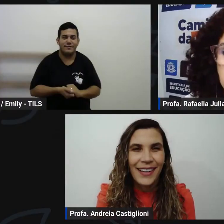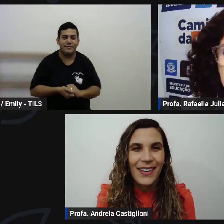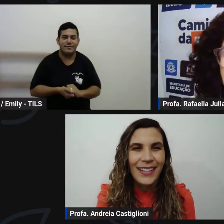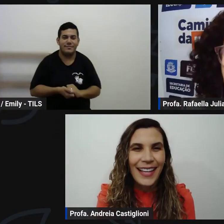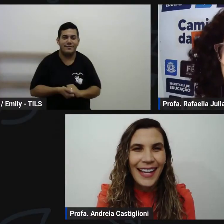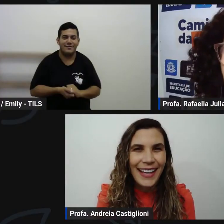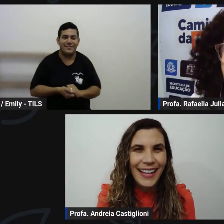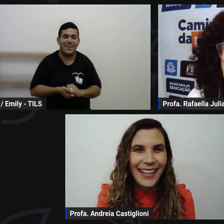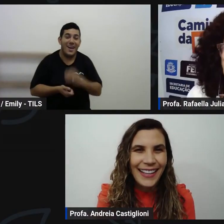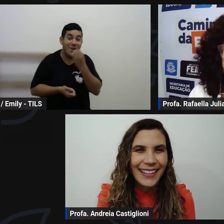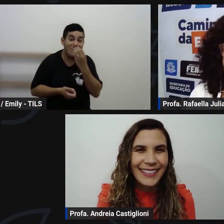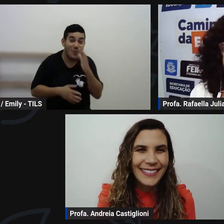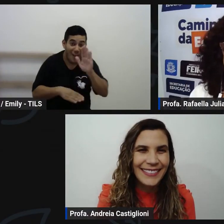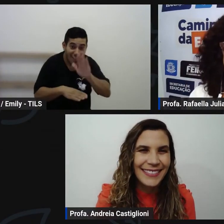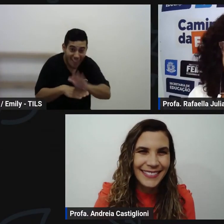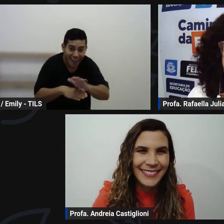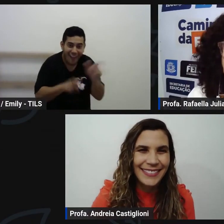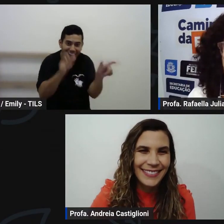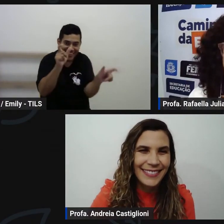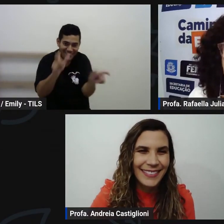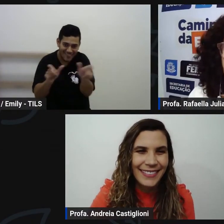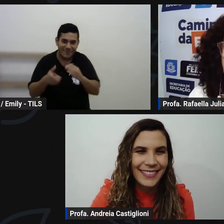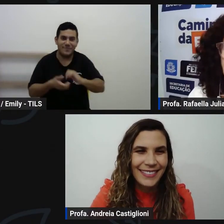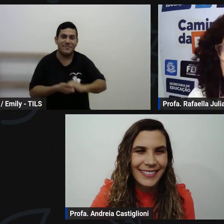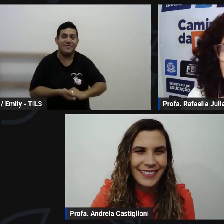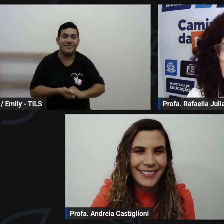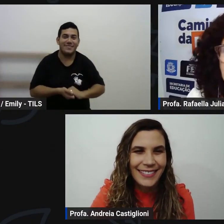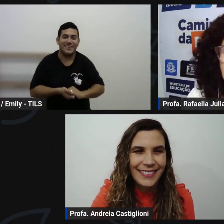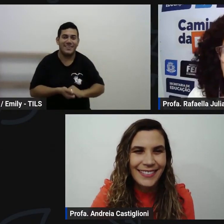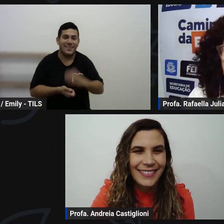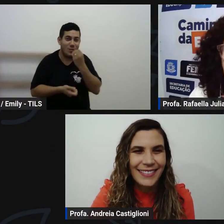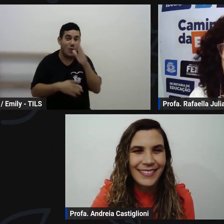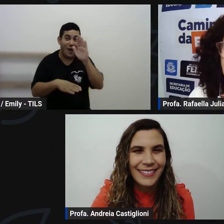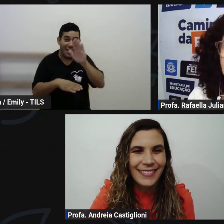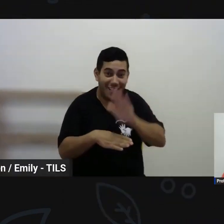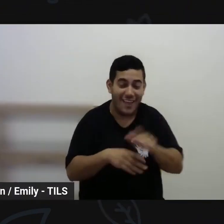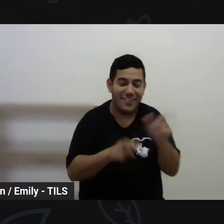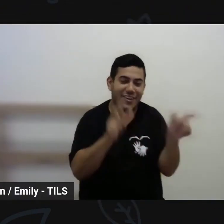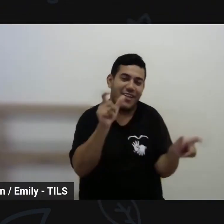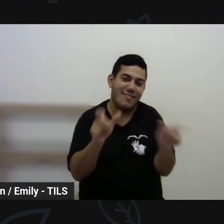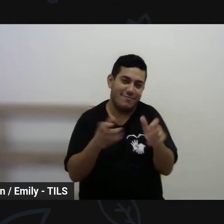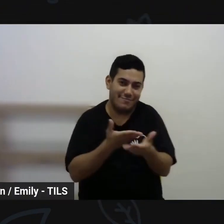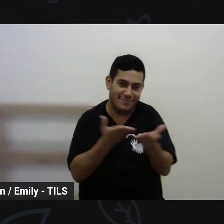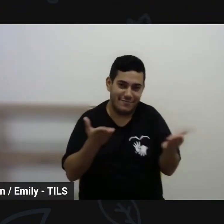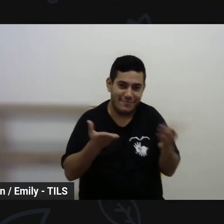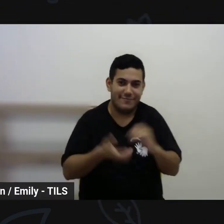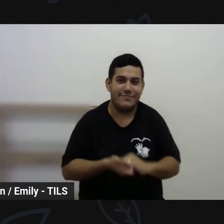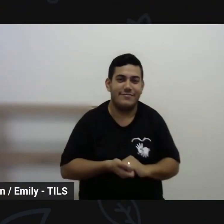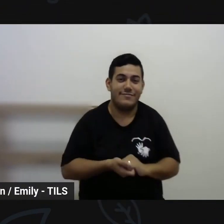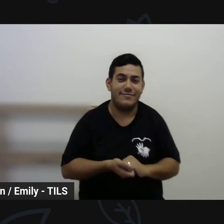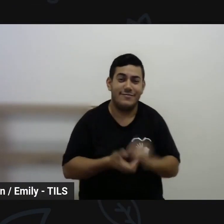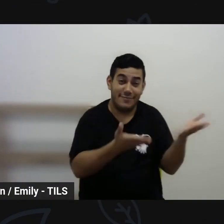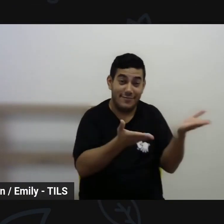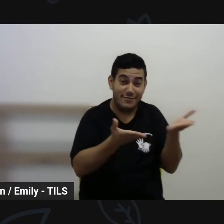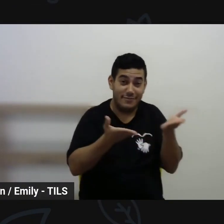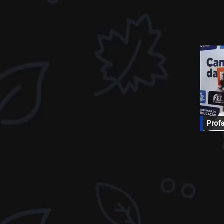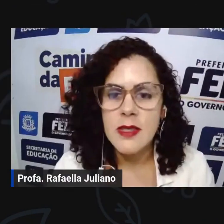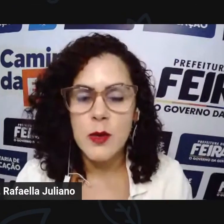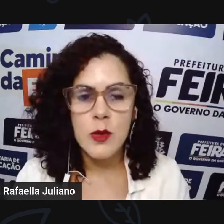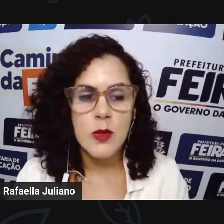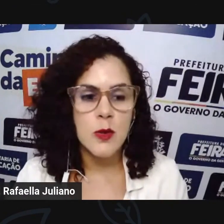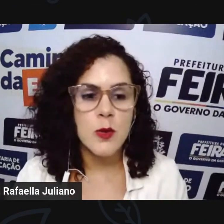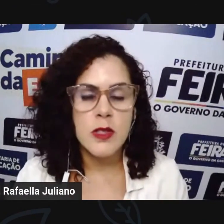Boa tarde, boa tarde a todos e todas. Sejam bem-vindos e bem